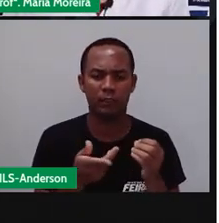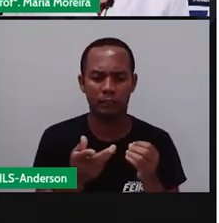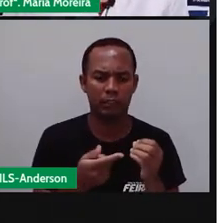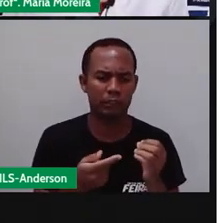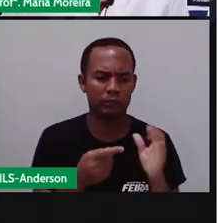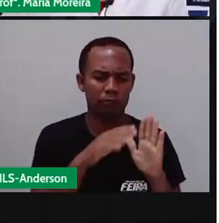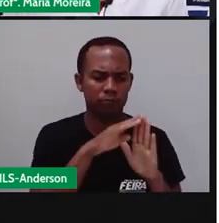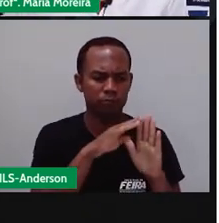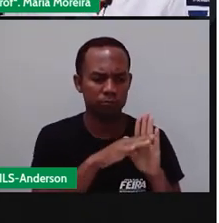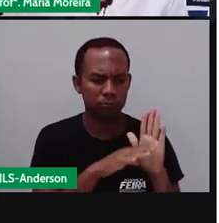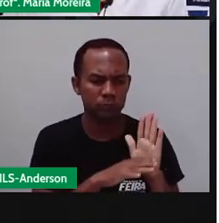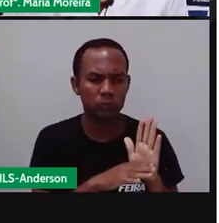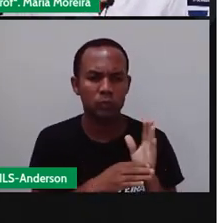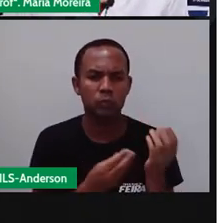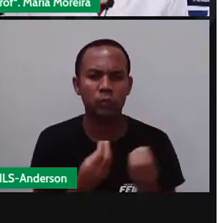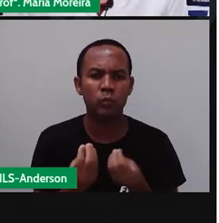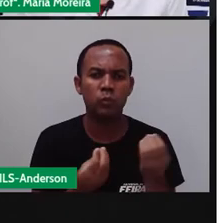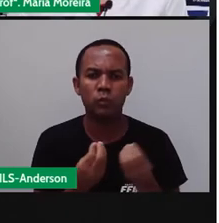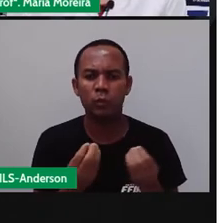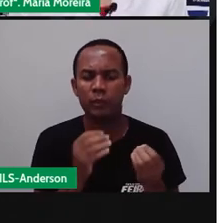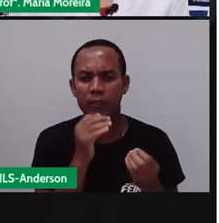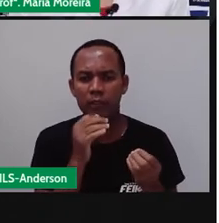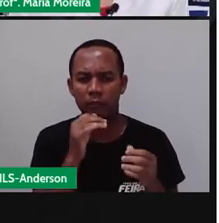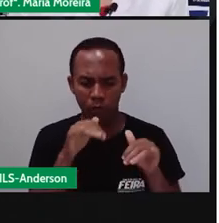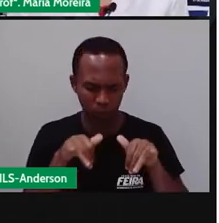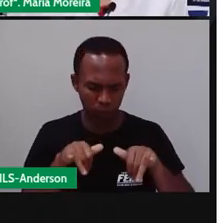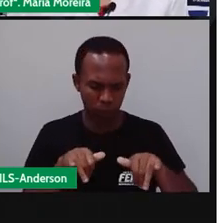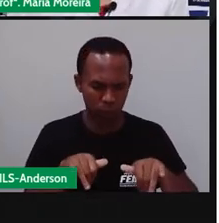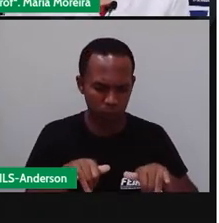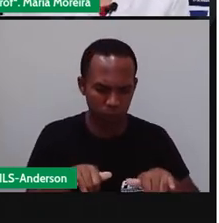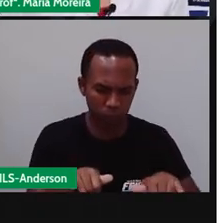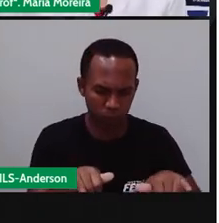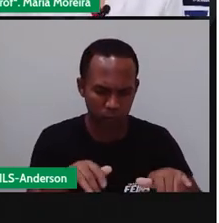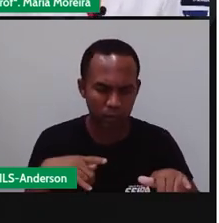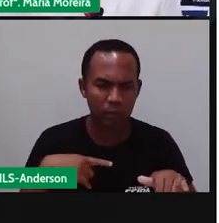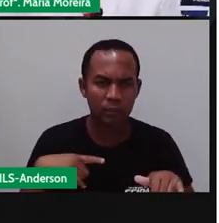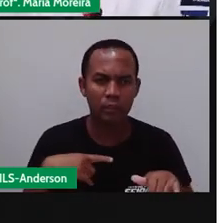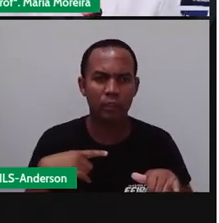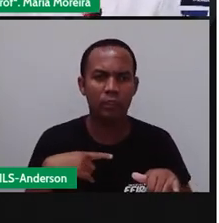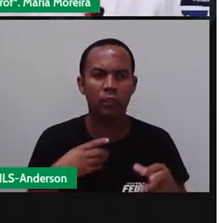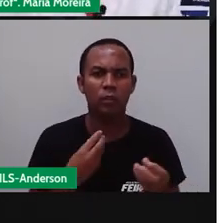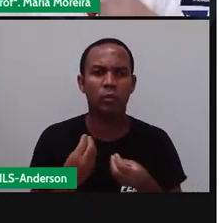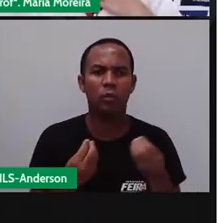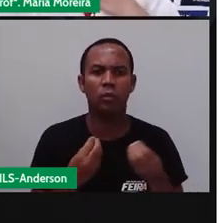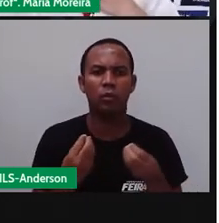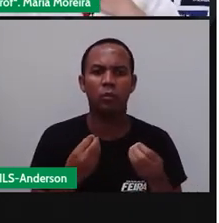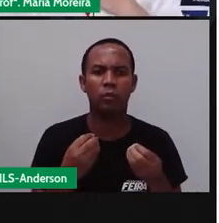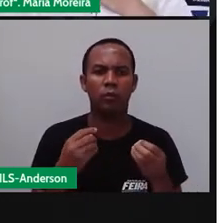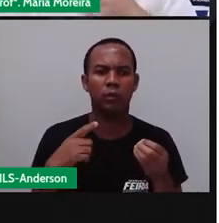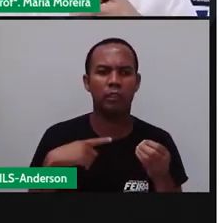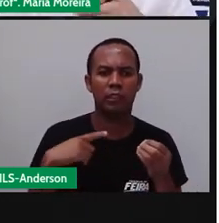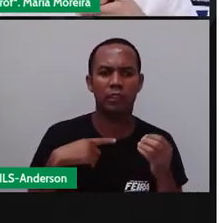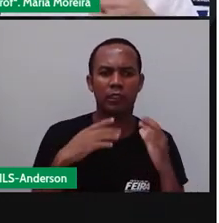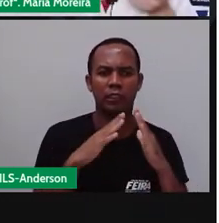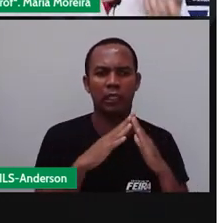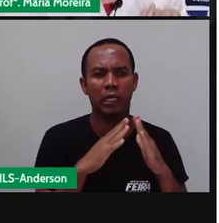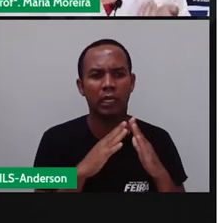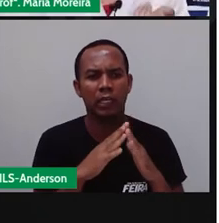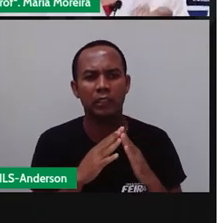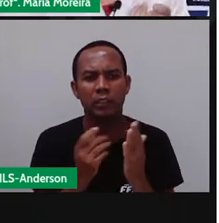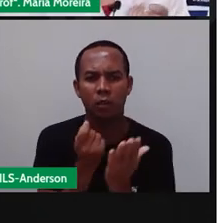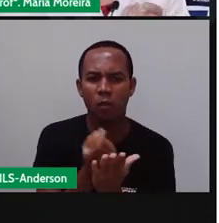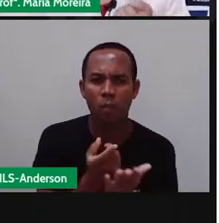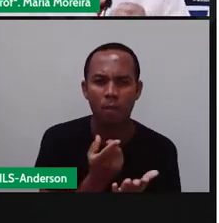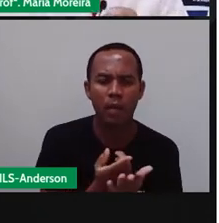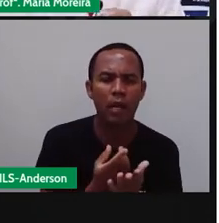o foco, como, por exemplo, você vai no mercado. Se você já tem uma lista, você não vai ficar, poxa, isso aqui tem em casa? Será que eu devo comprar? Será que eu